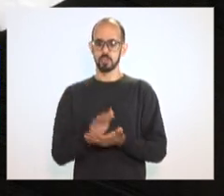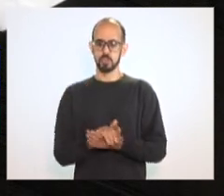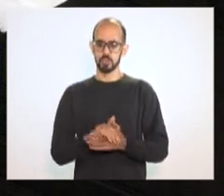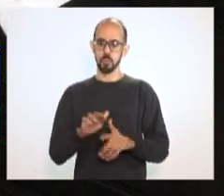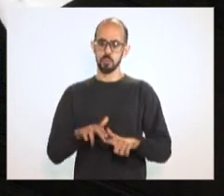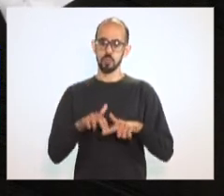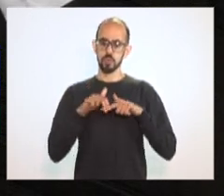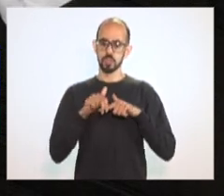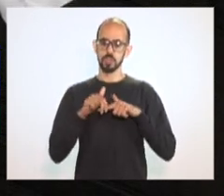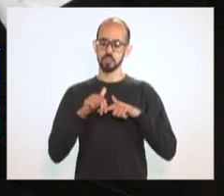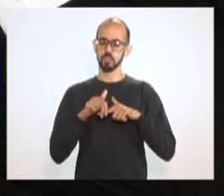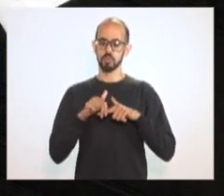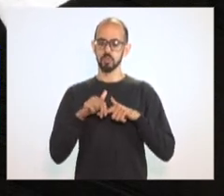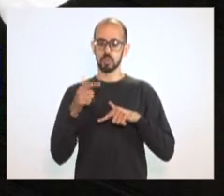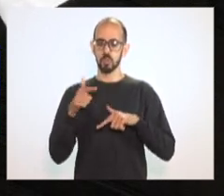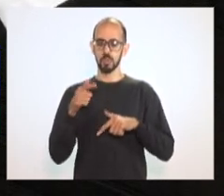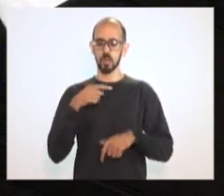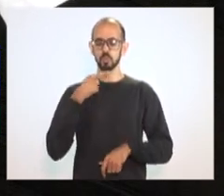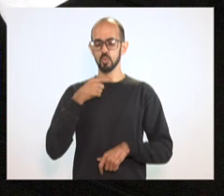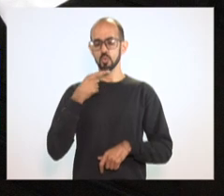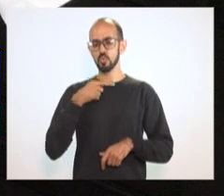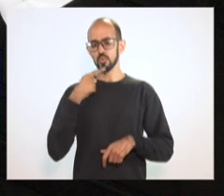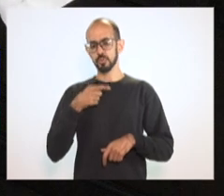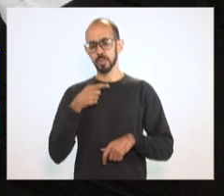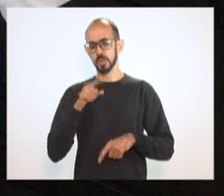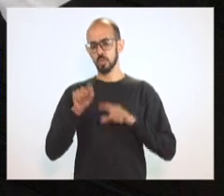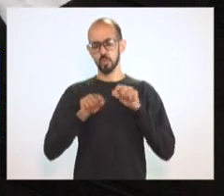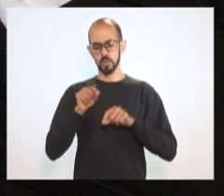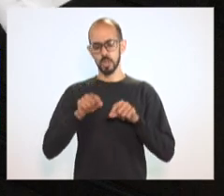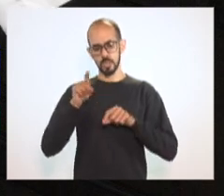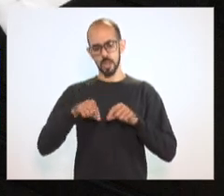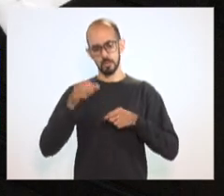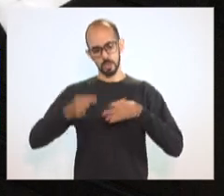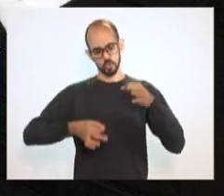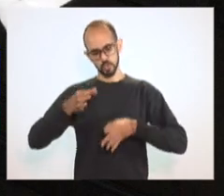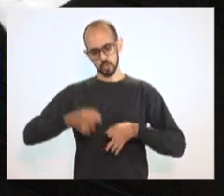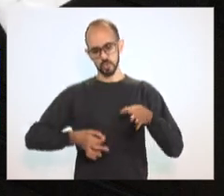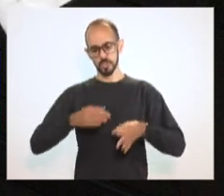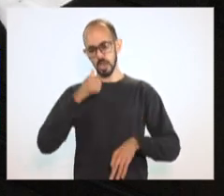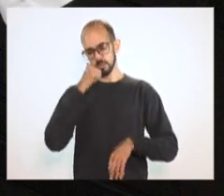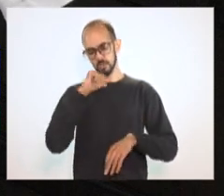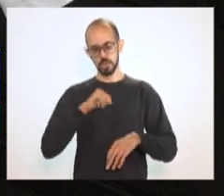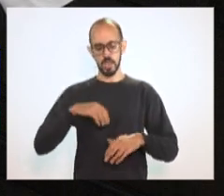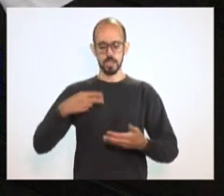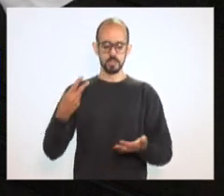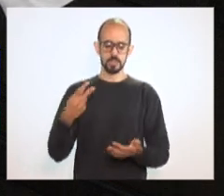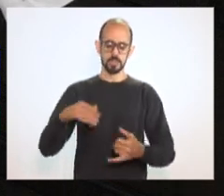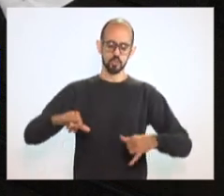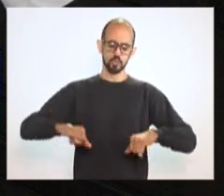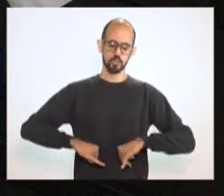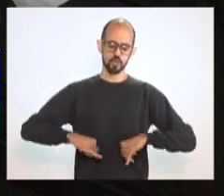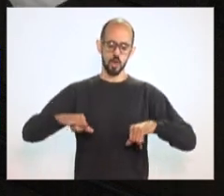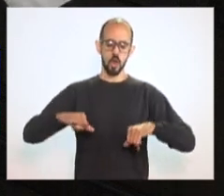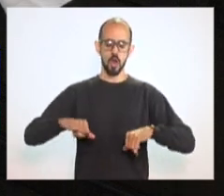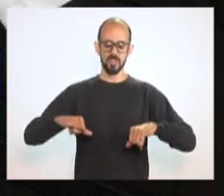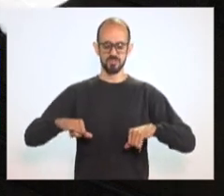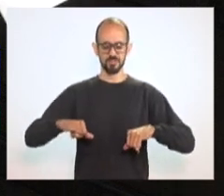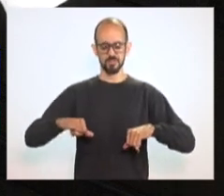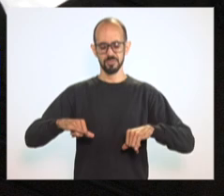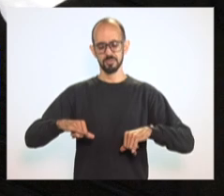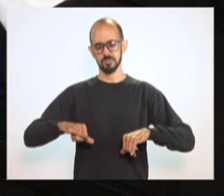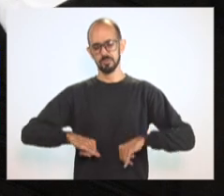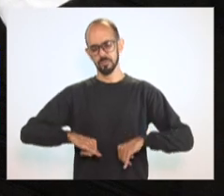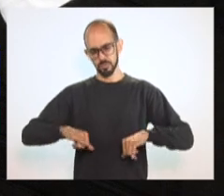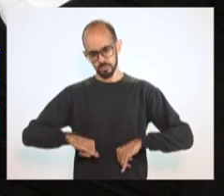sem dúvida nenhuma faz justiça as mulheres que sofreram ou sofrem processos de violência obstétrica